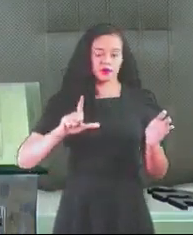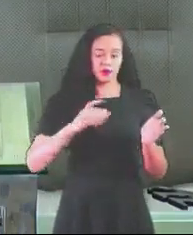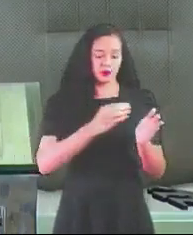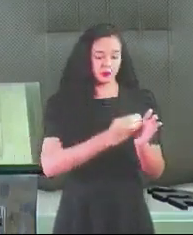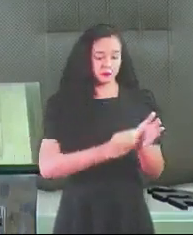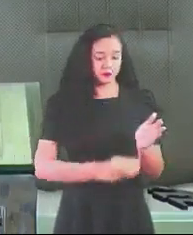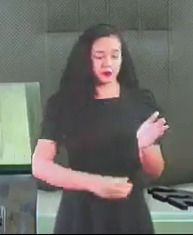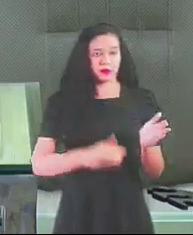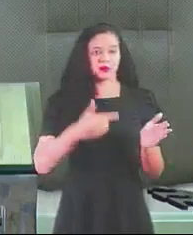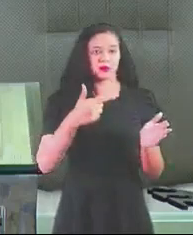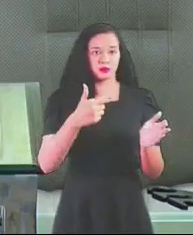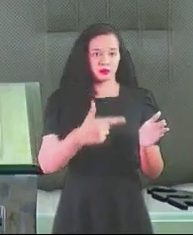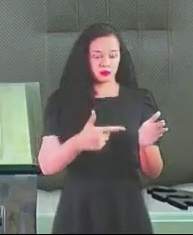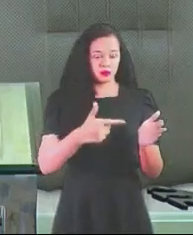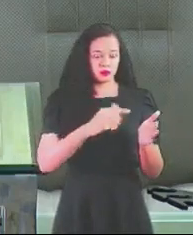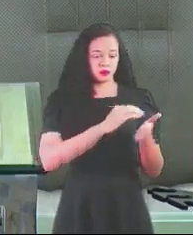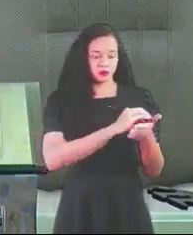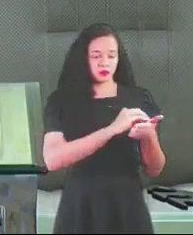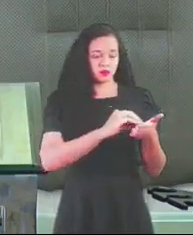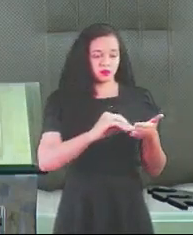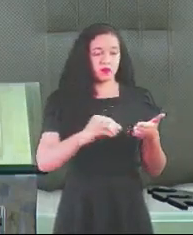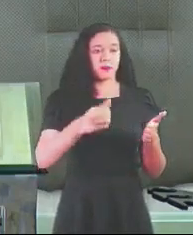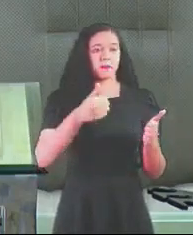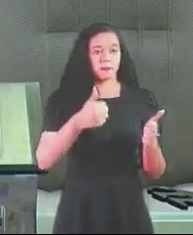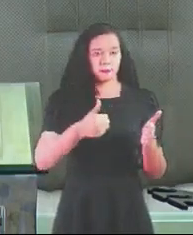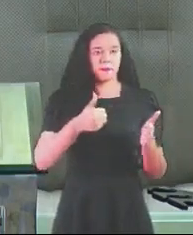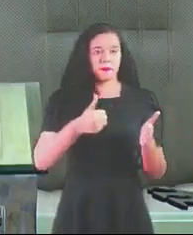capítulo 2, versículo 1.